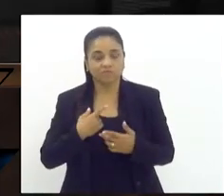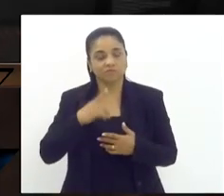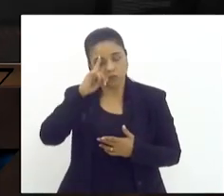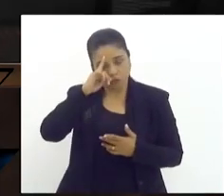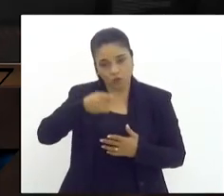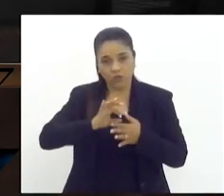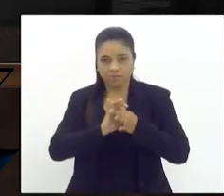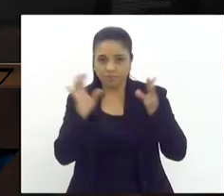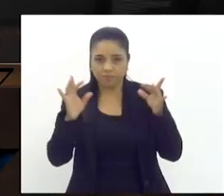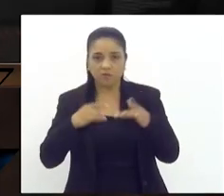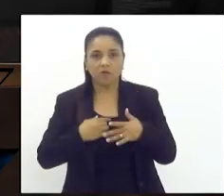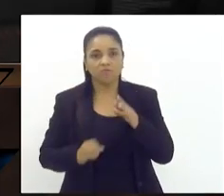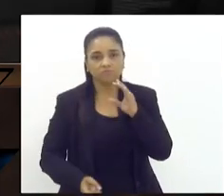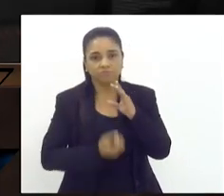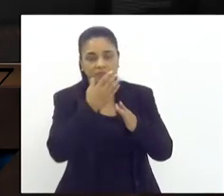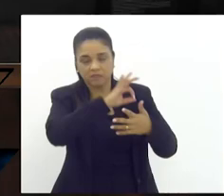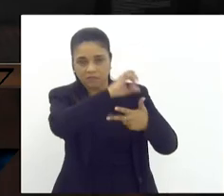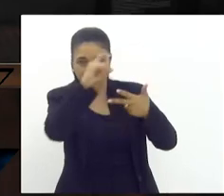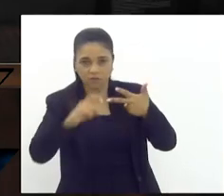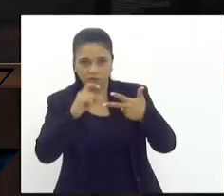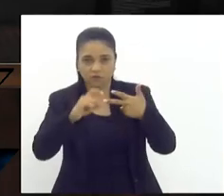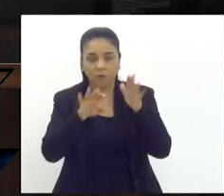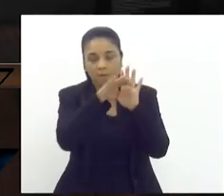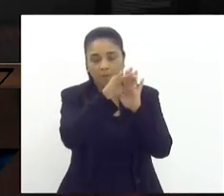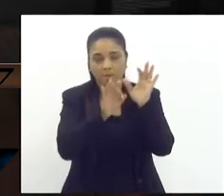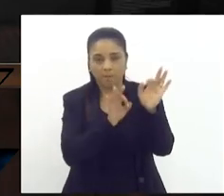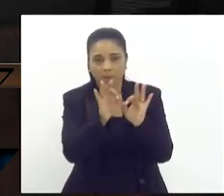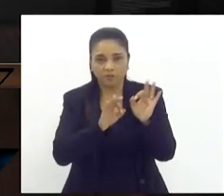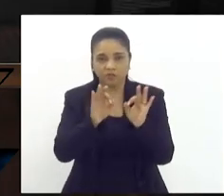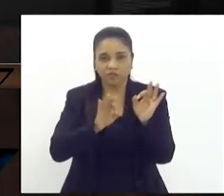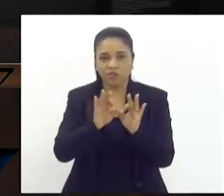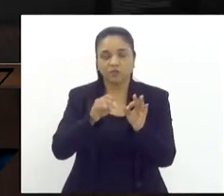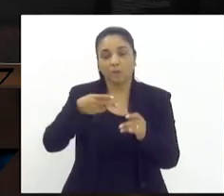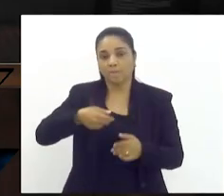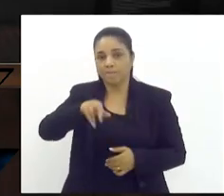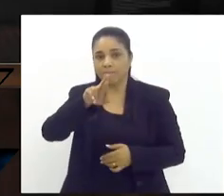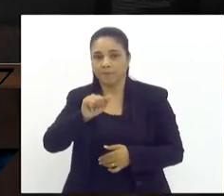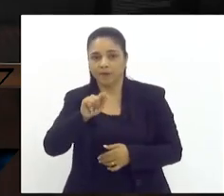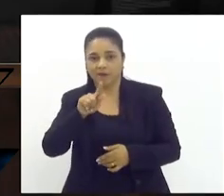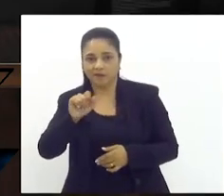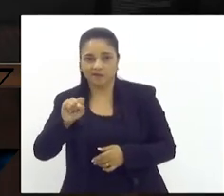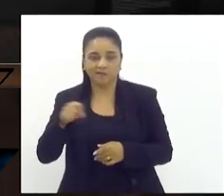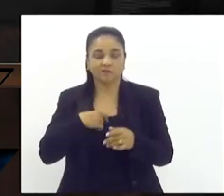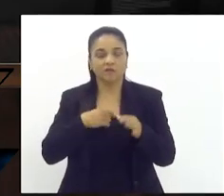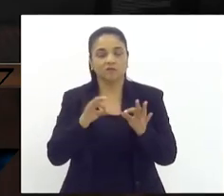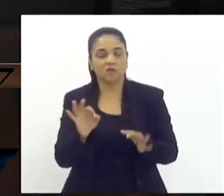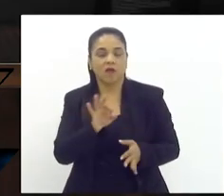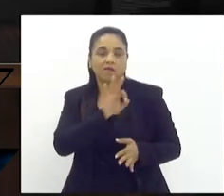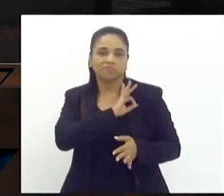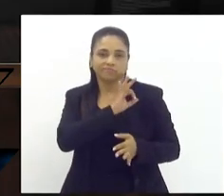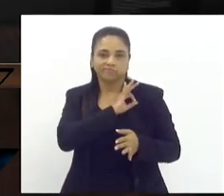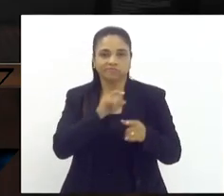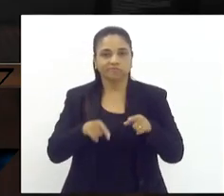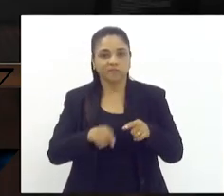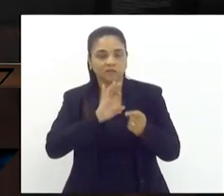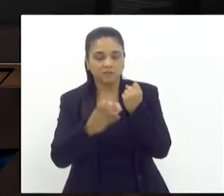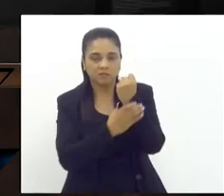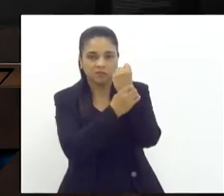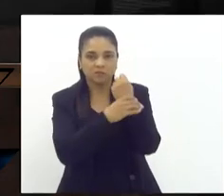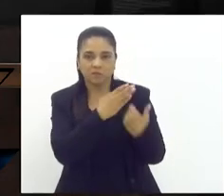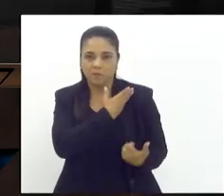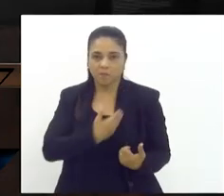poder executivo a criação do programa prajas programa de assistência jurídica aos agentes de Segurança Pública do Estado do Rio de Janeiro